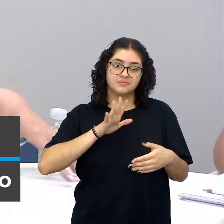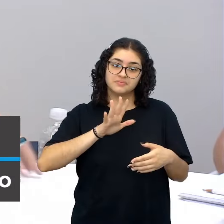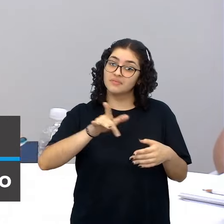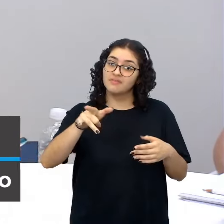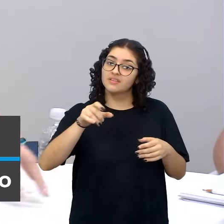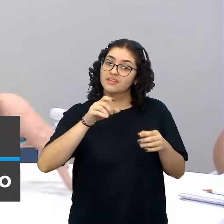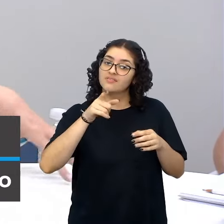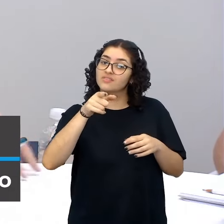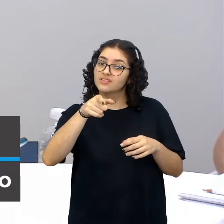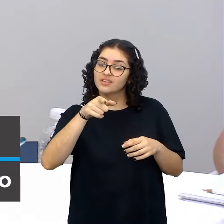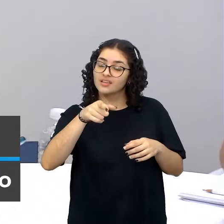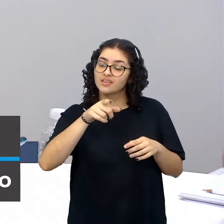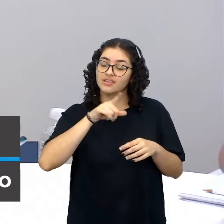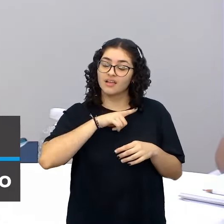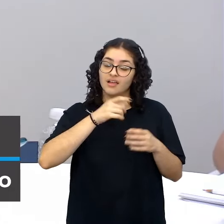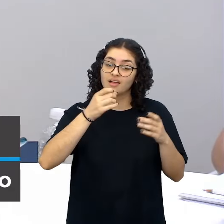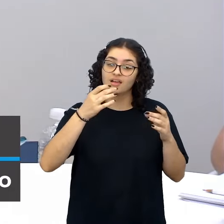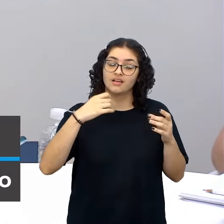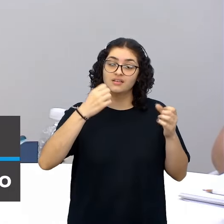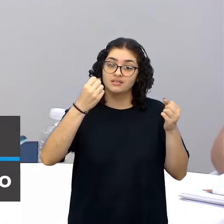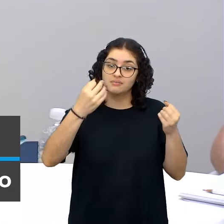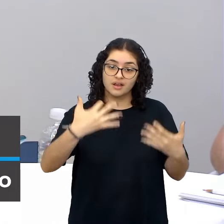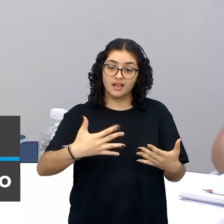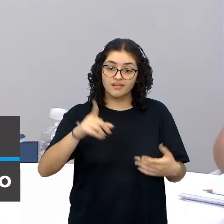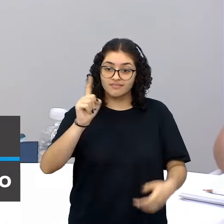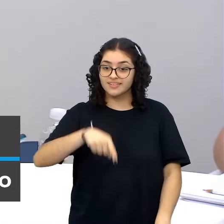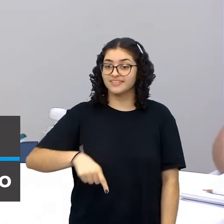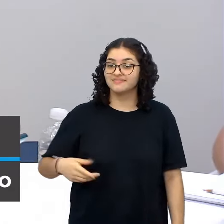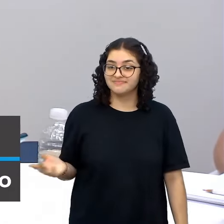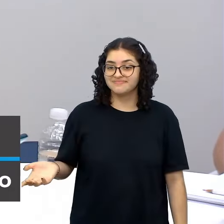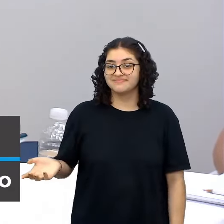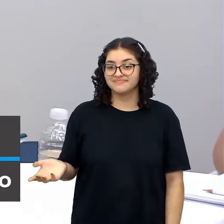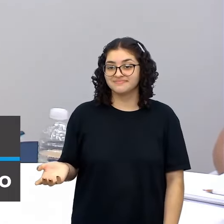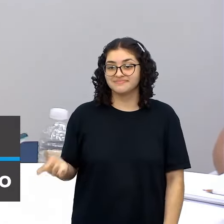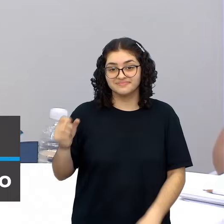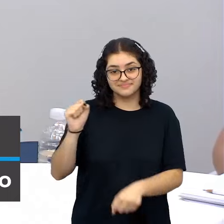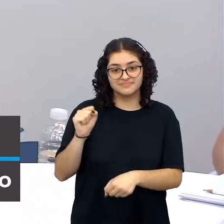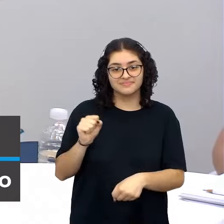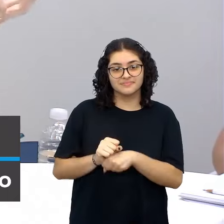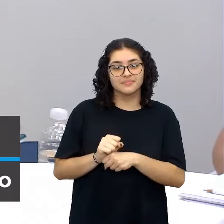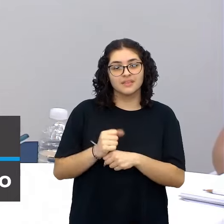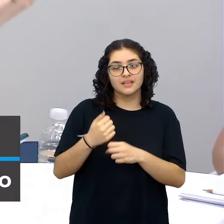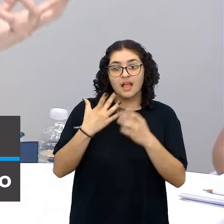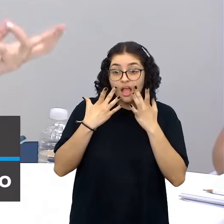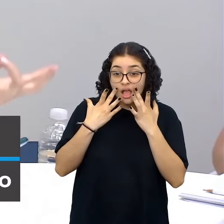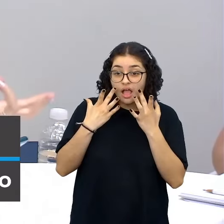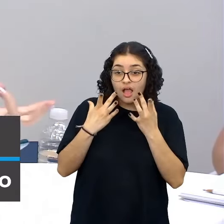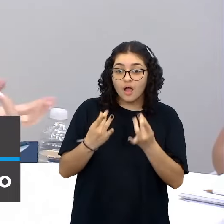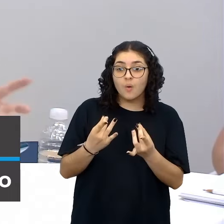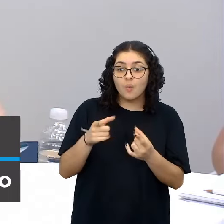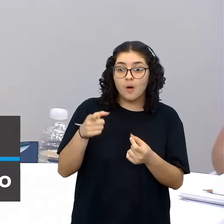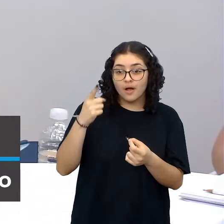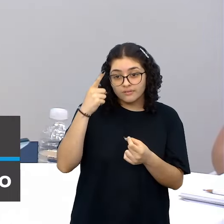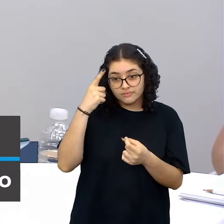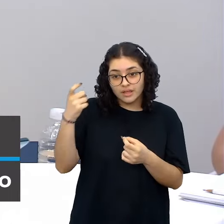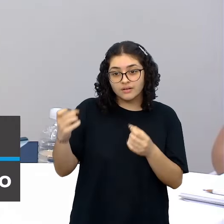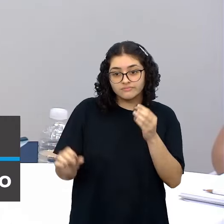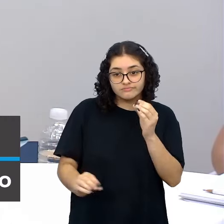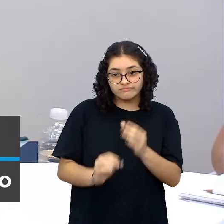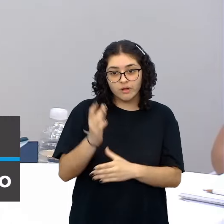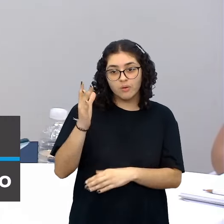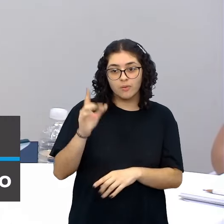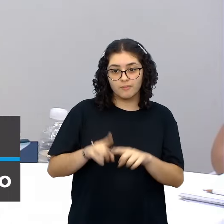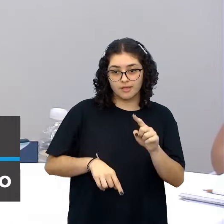está explicando justamente isso. Eu acho que é o momento da gente parar um pouquinho e prestar atenção qual foi a ideia na concepção. A gente